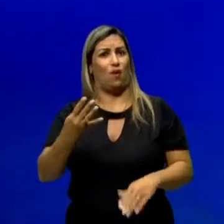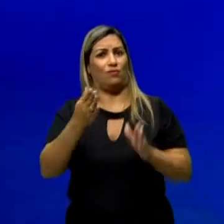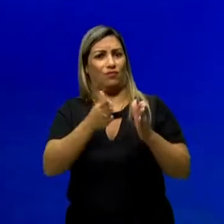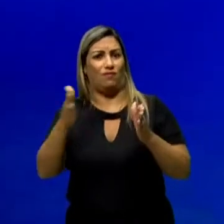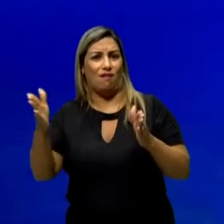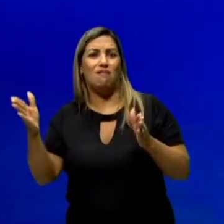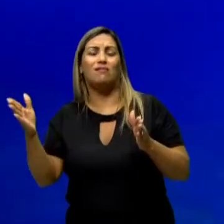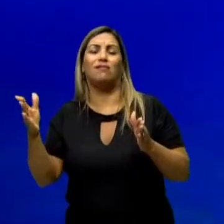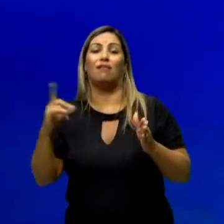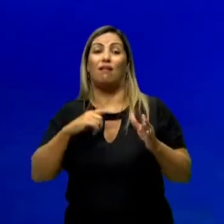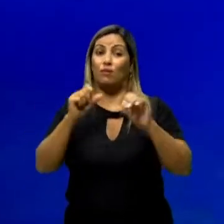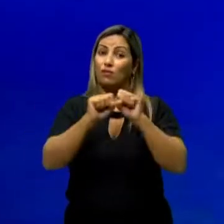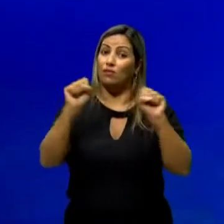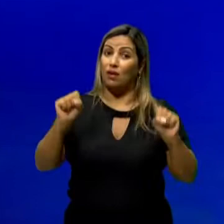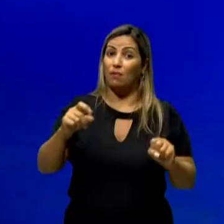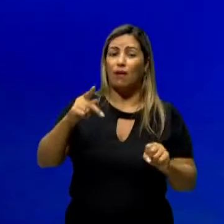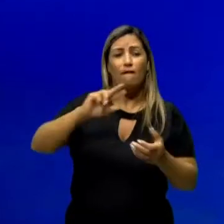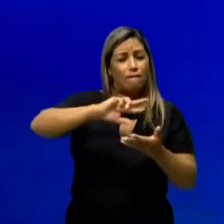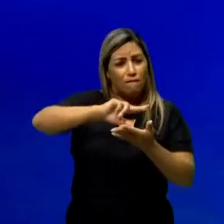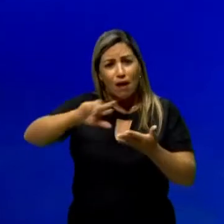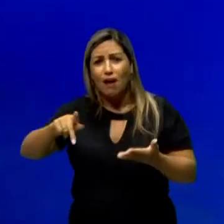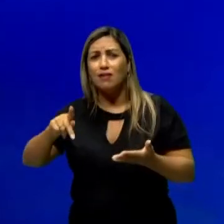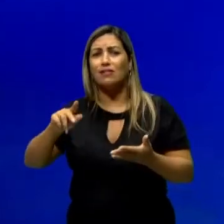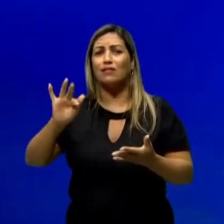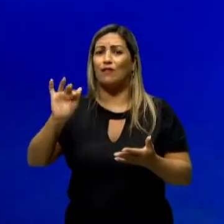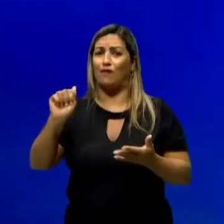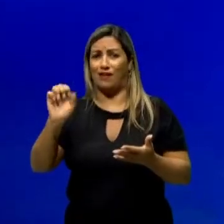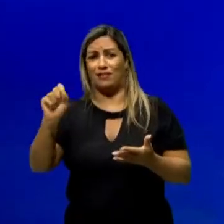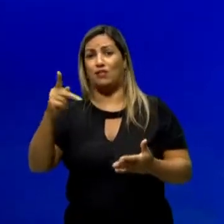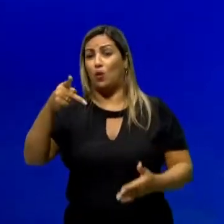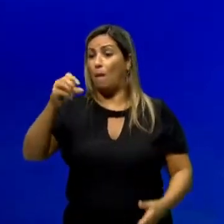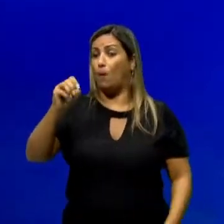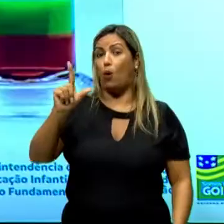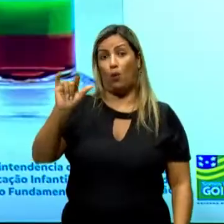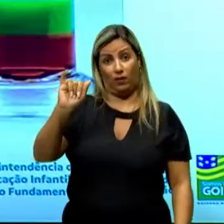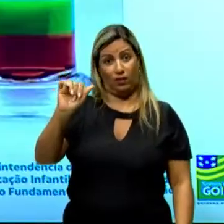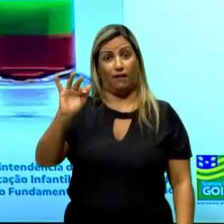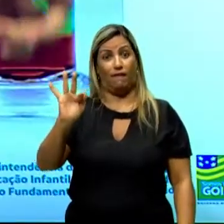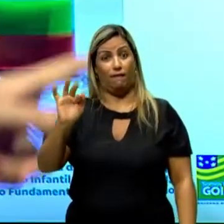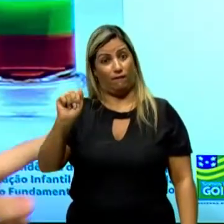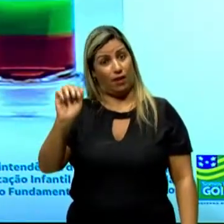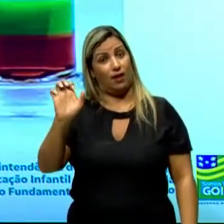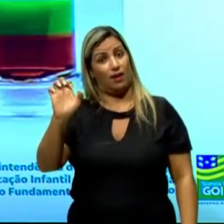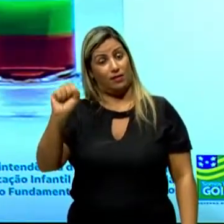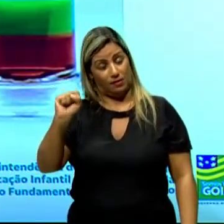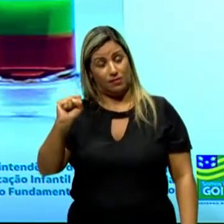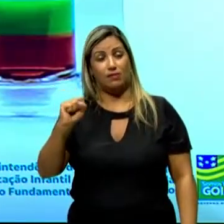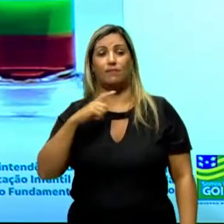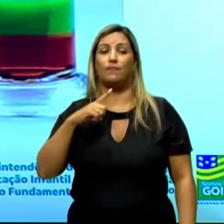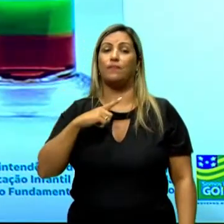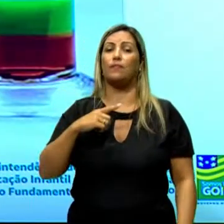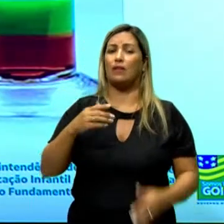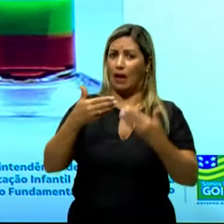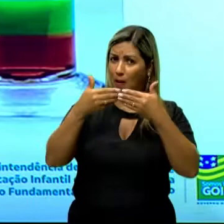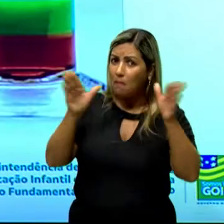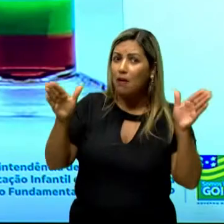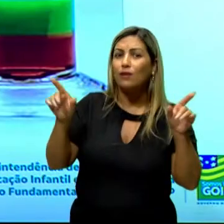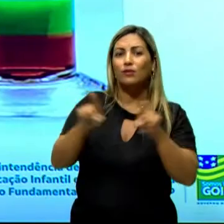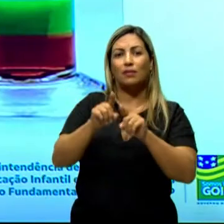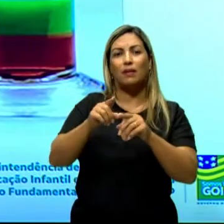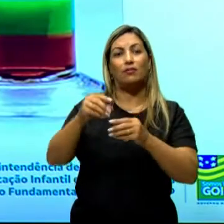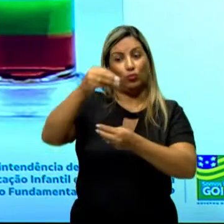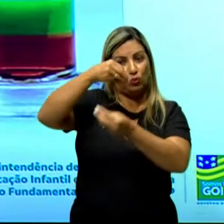de um sistema polifásico. Bem fácil, né? Além disso, é um sistema que também é aberto, porque